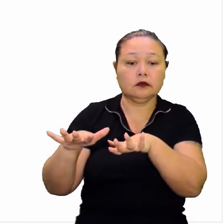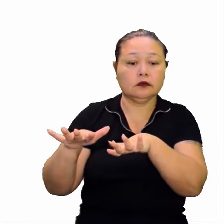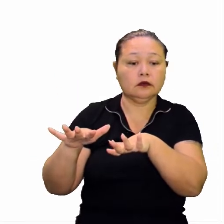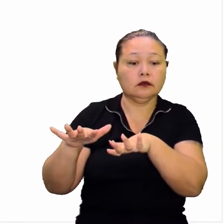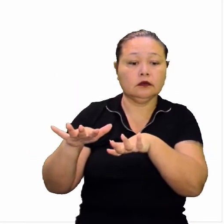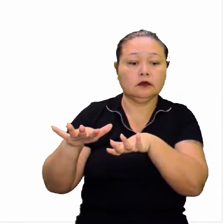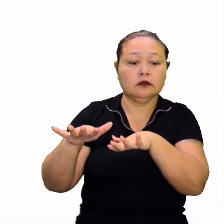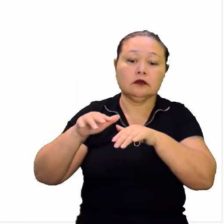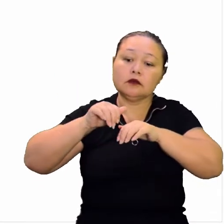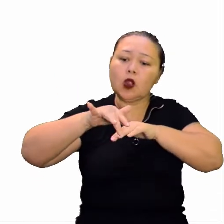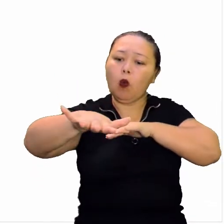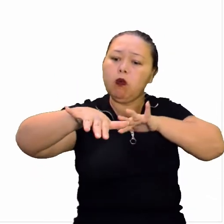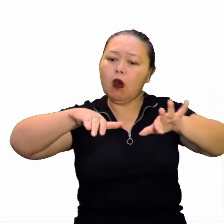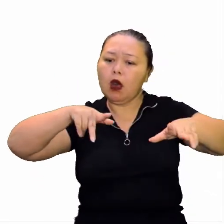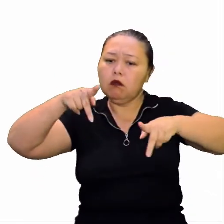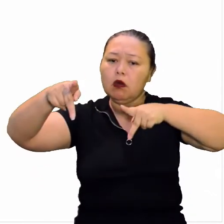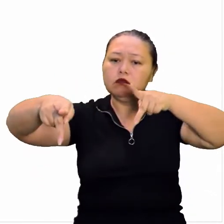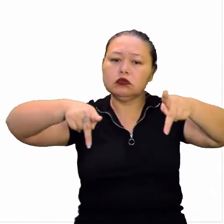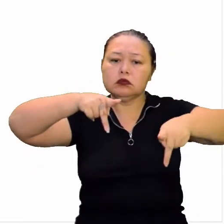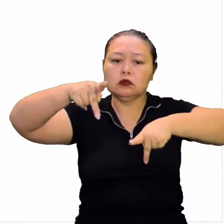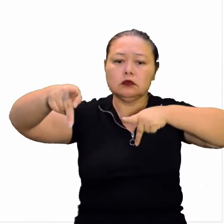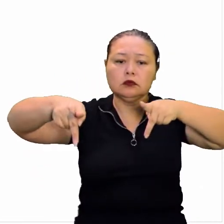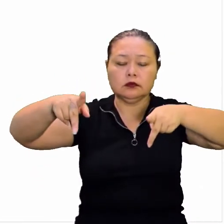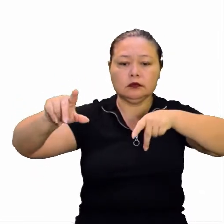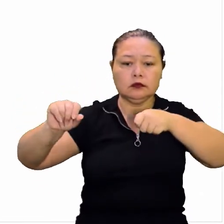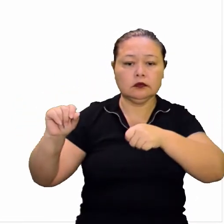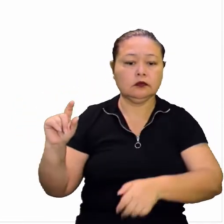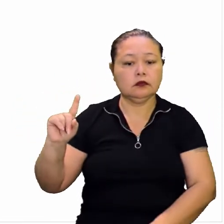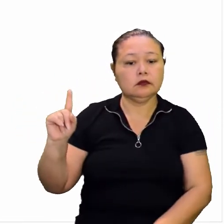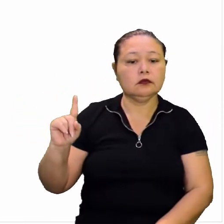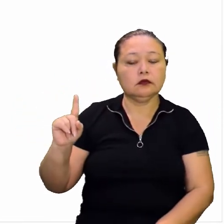Sentido da expansão dos povos, olha aí.